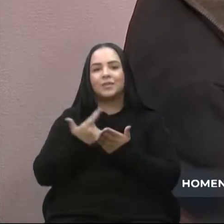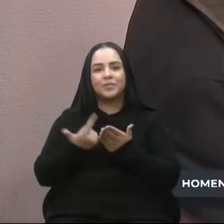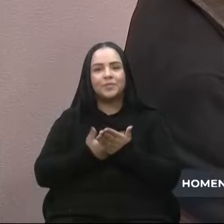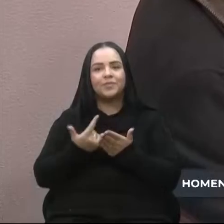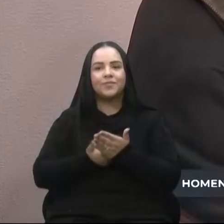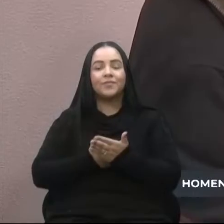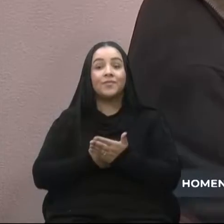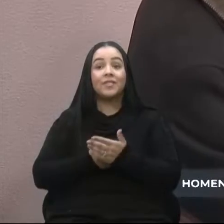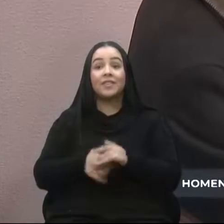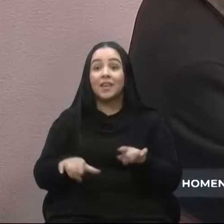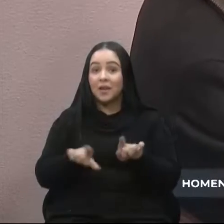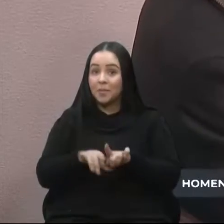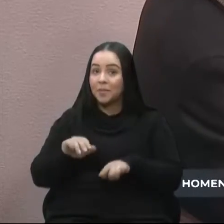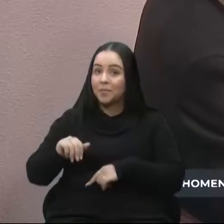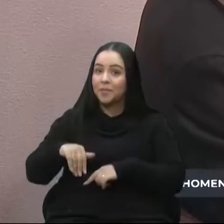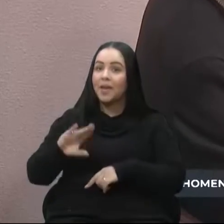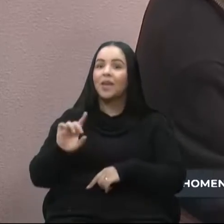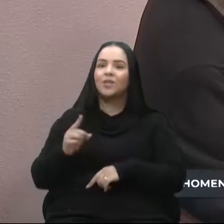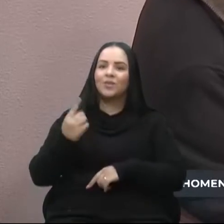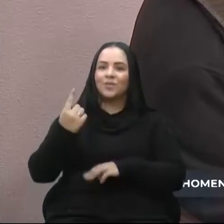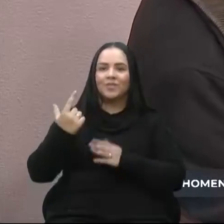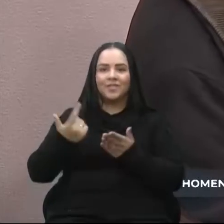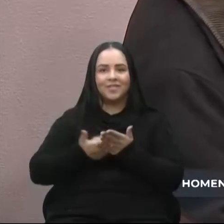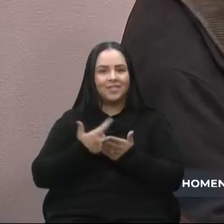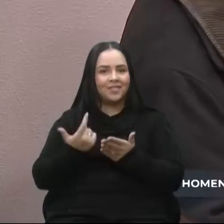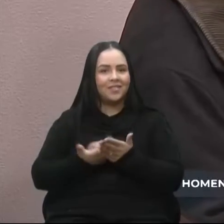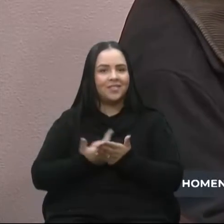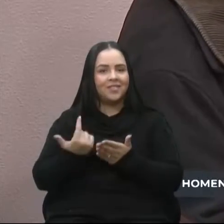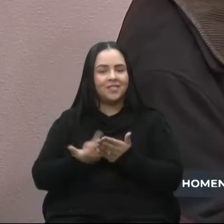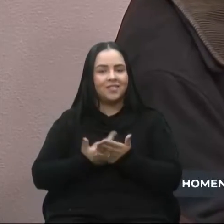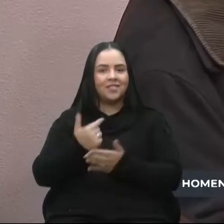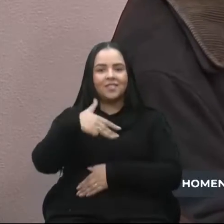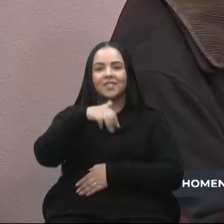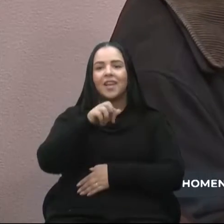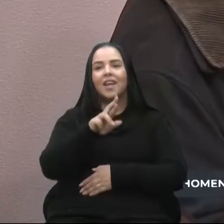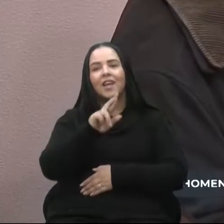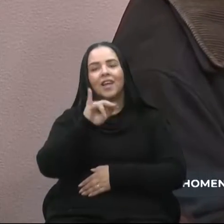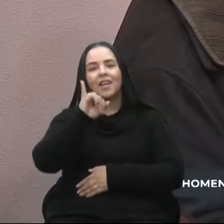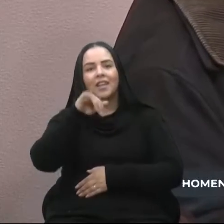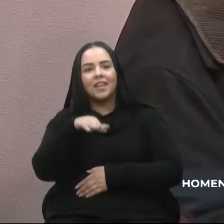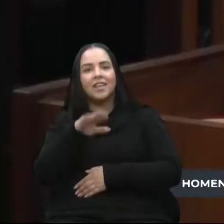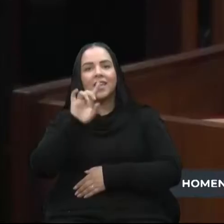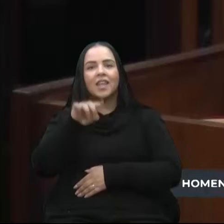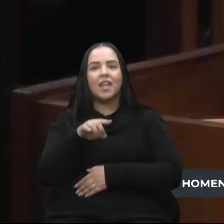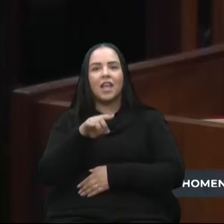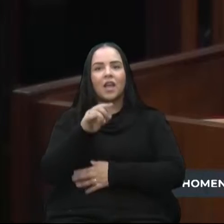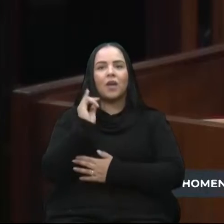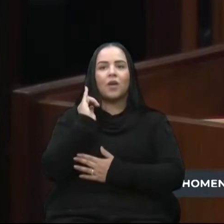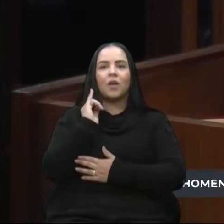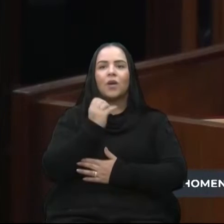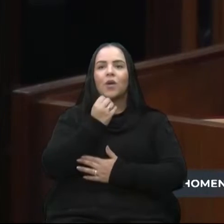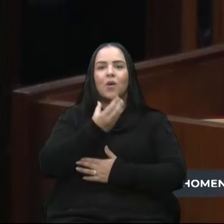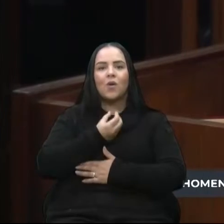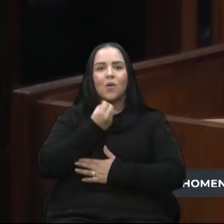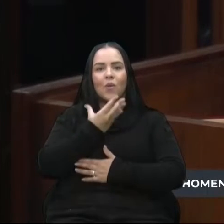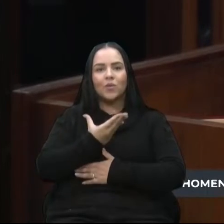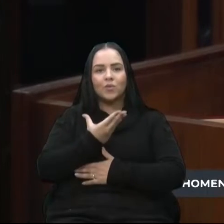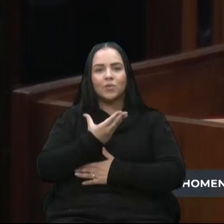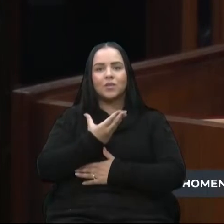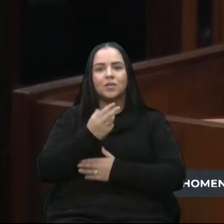um outro livro que é o Marim que escreveu, são contos bilíngues.